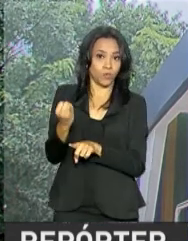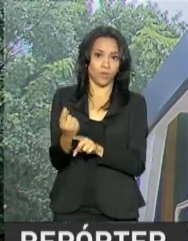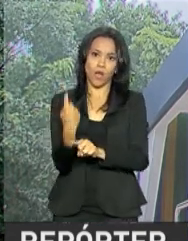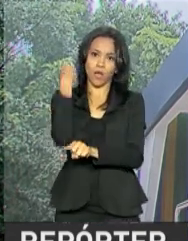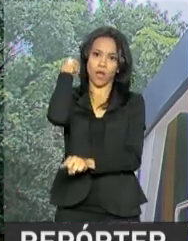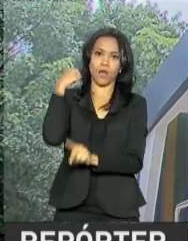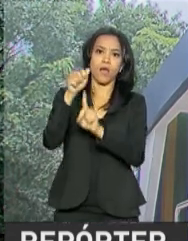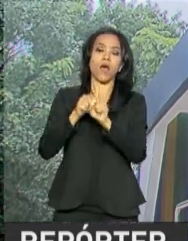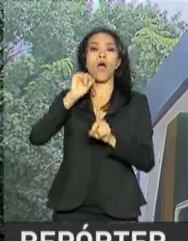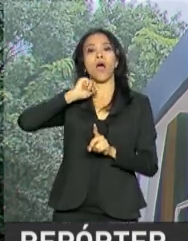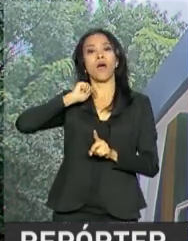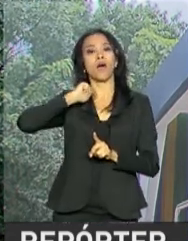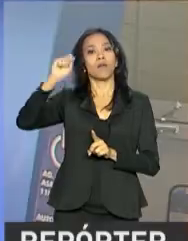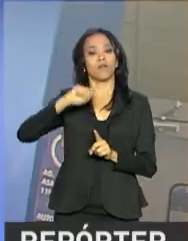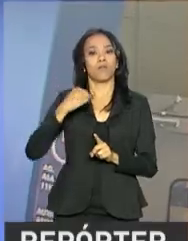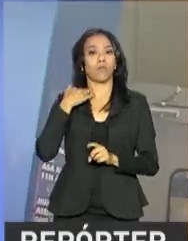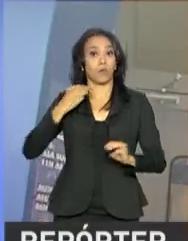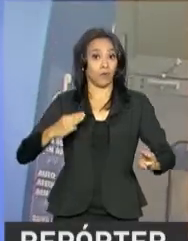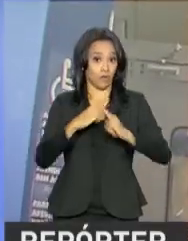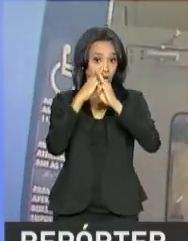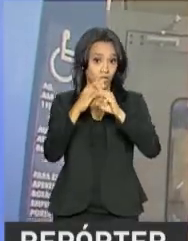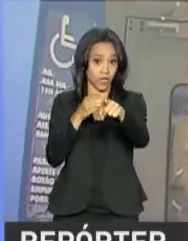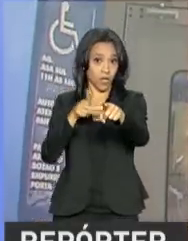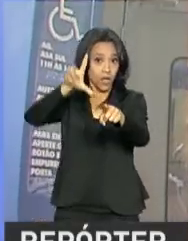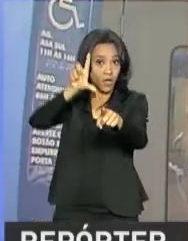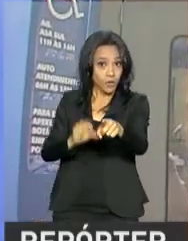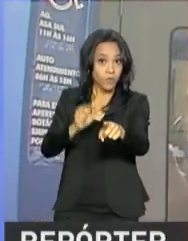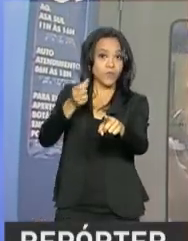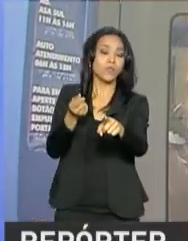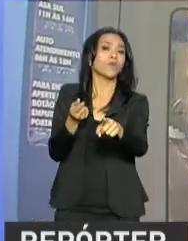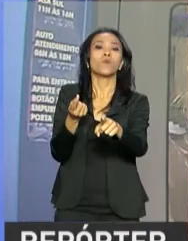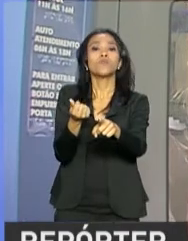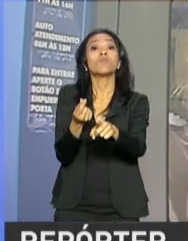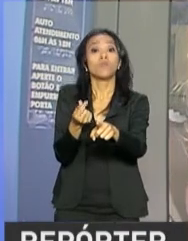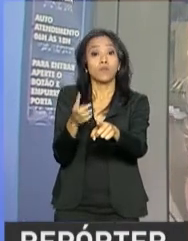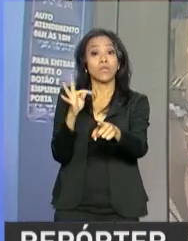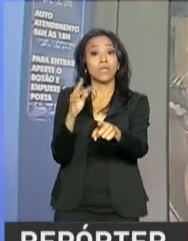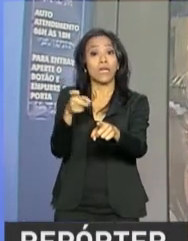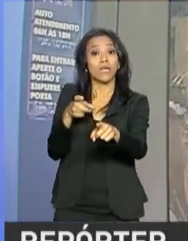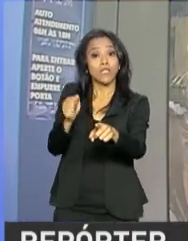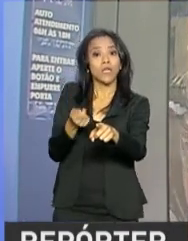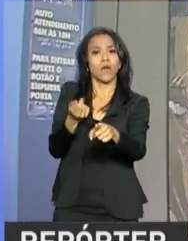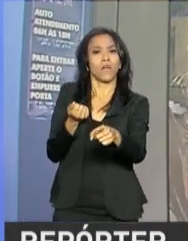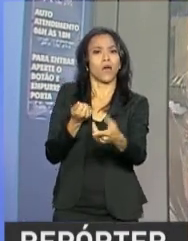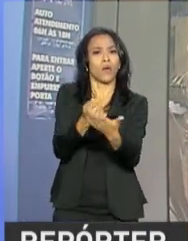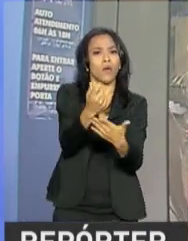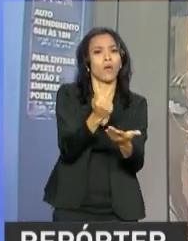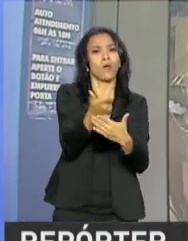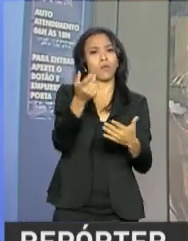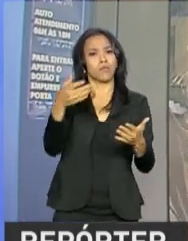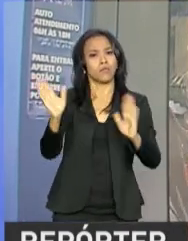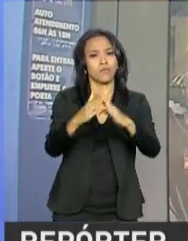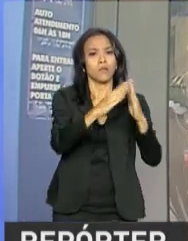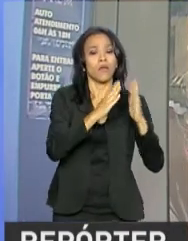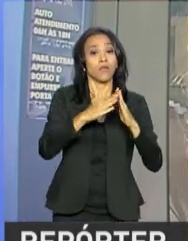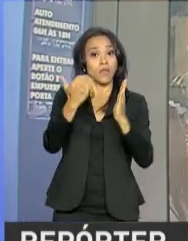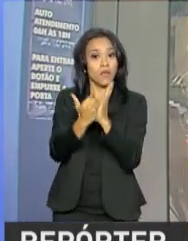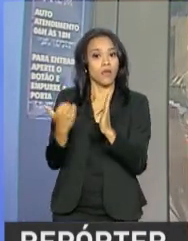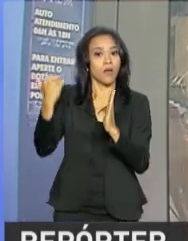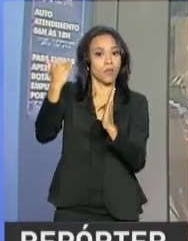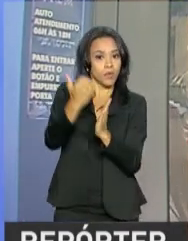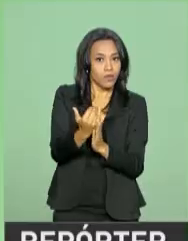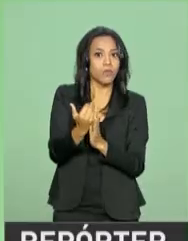pela caixa econômica federal o banco reduziu as taxas para financiamento de moradias e aumentou o percentual a ser